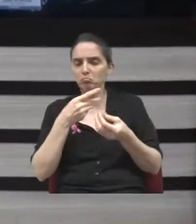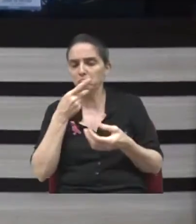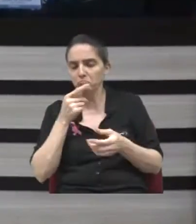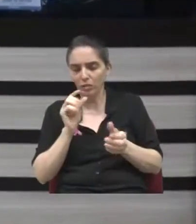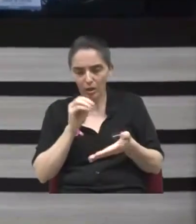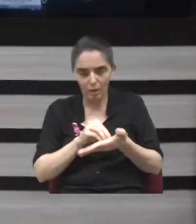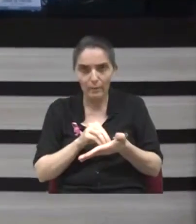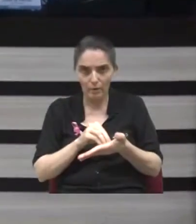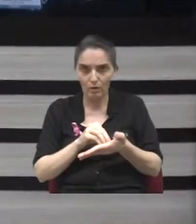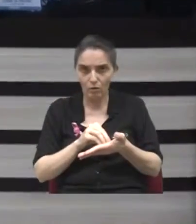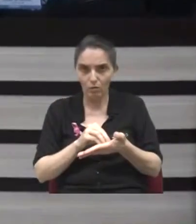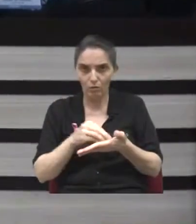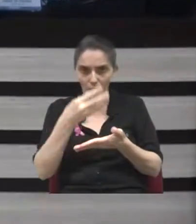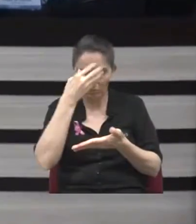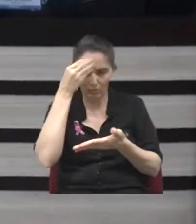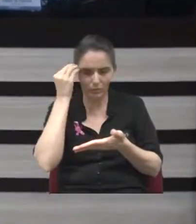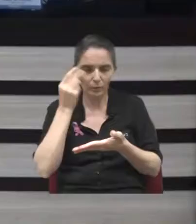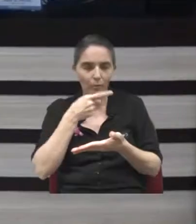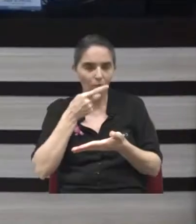jeito, a gente é Heimlich.